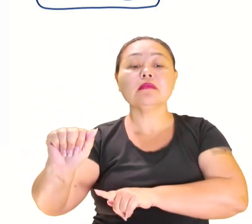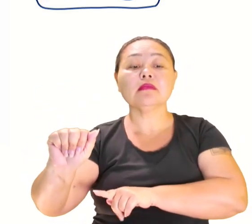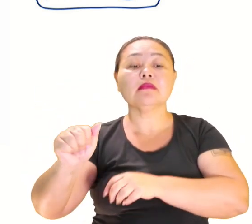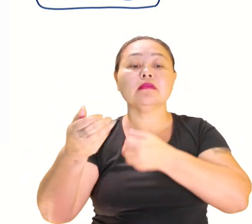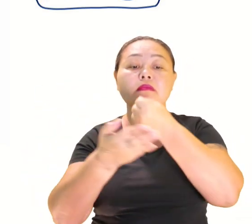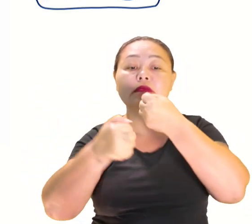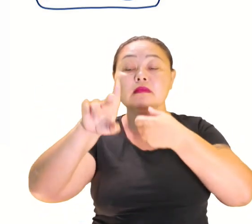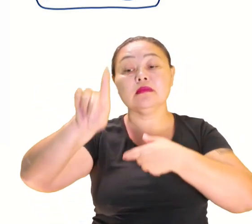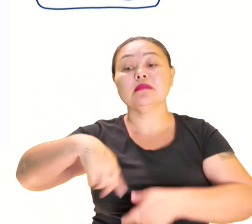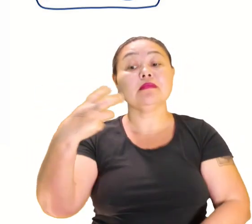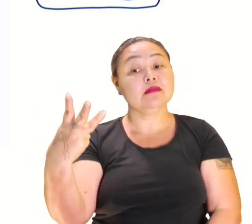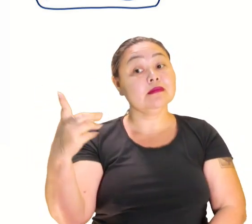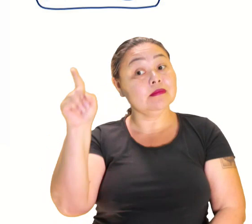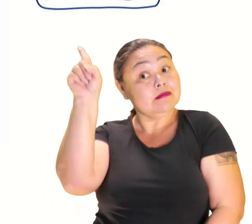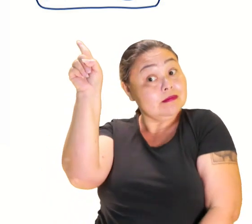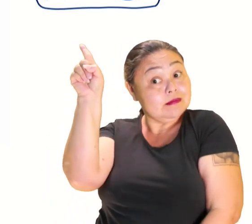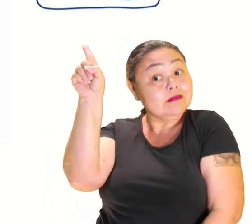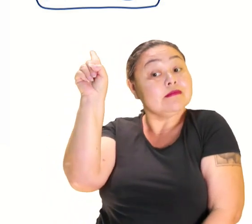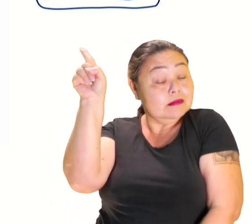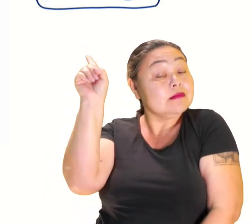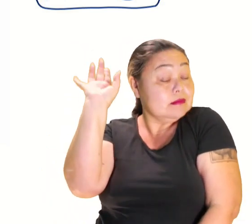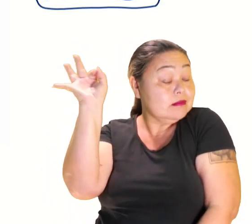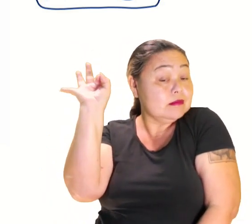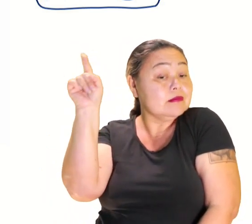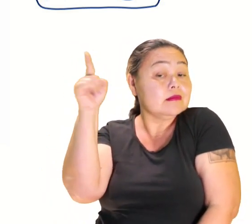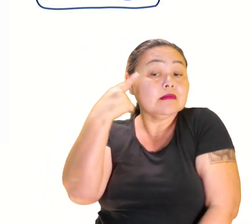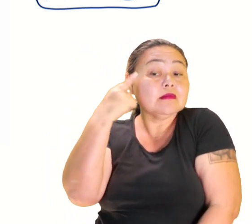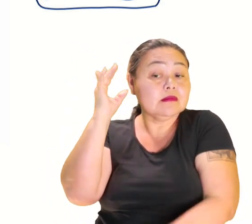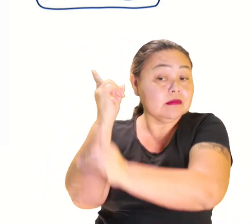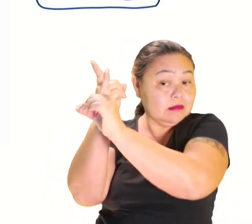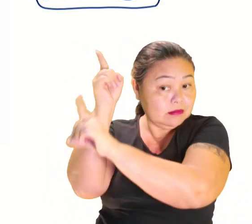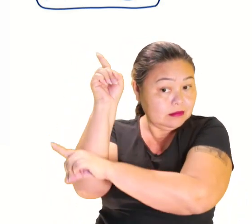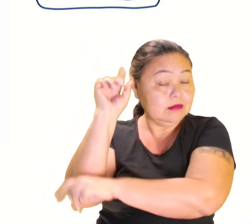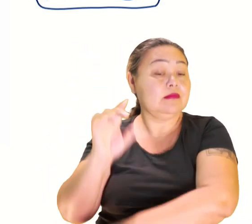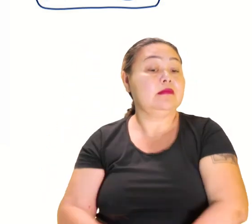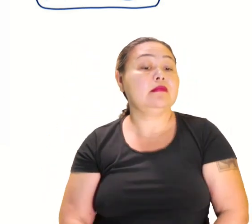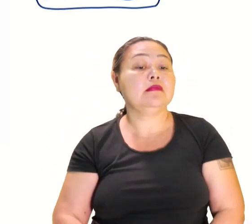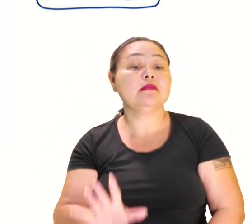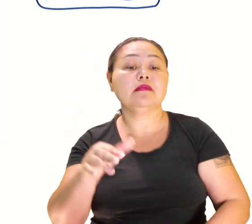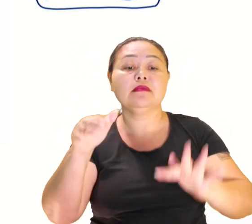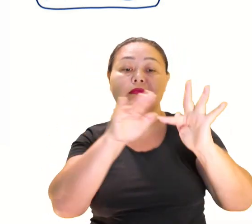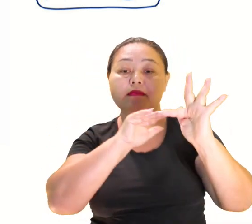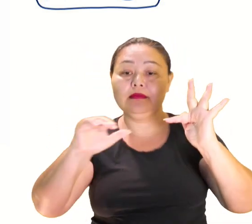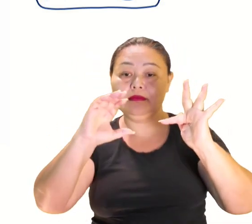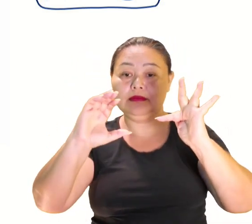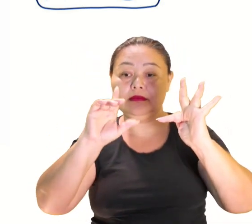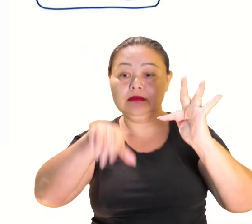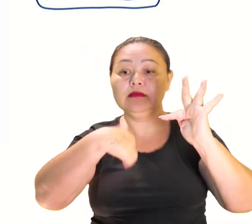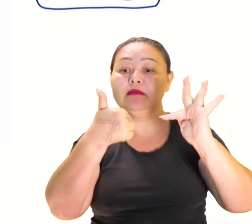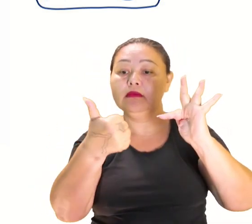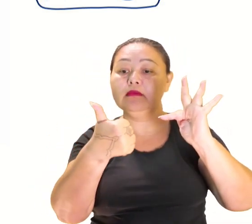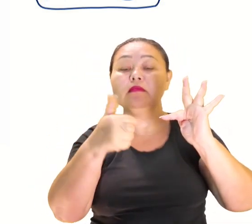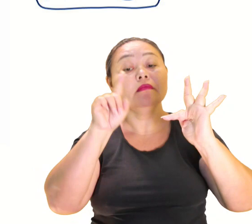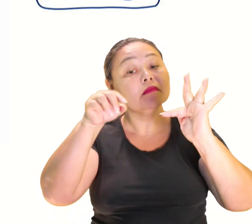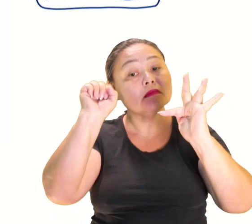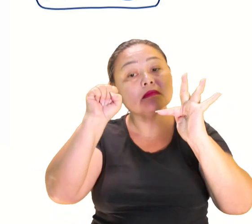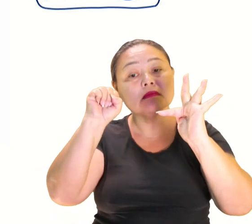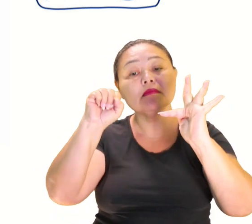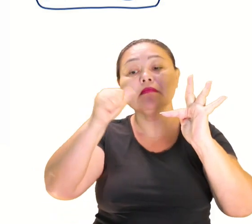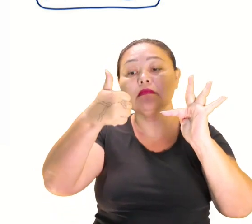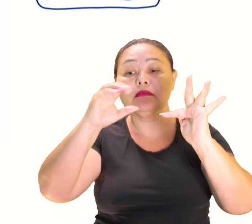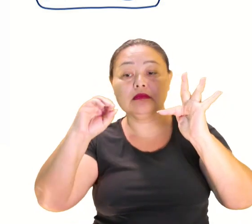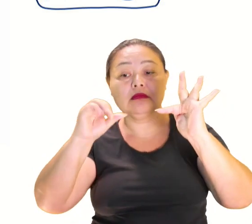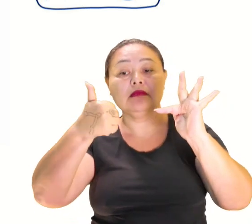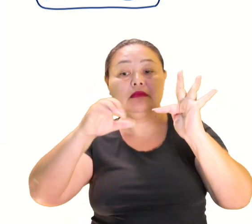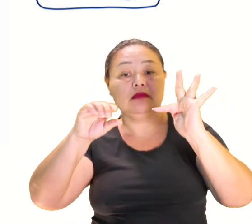base N é igual a 3? Sim, acabamos certo, de ver. A gente acabou de achar aí, né? A abscissa de C é igual a 1? Sim, olha lá. 1